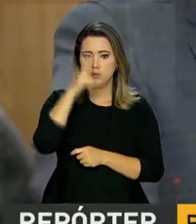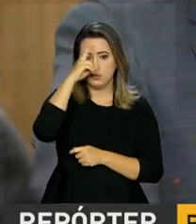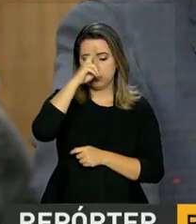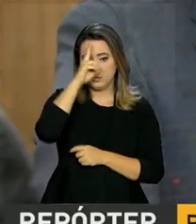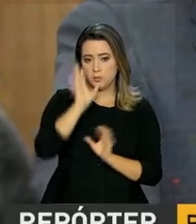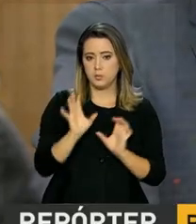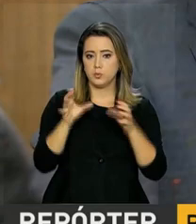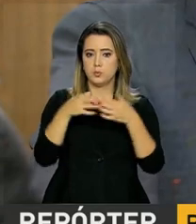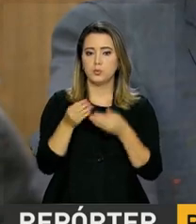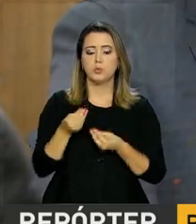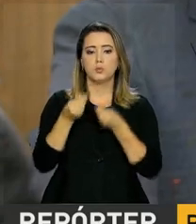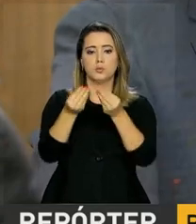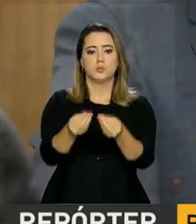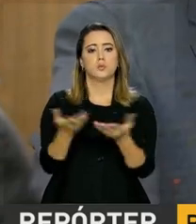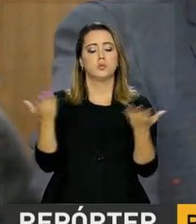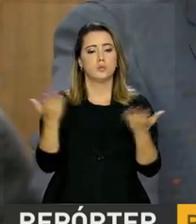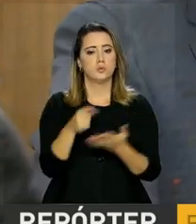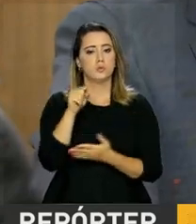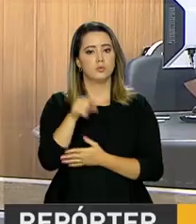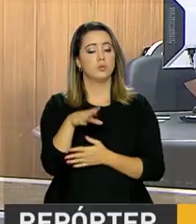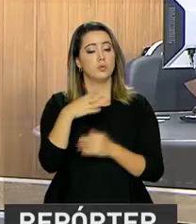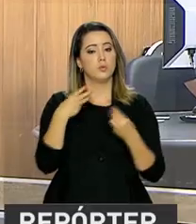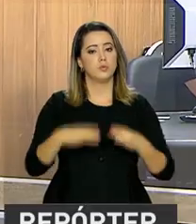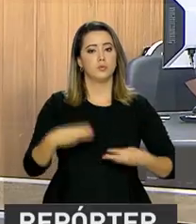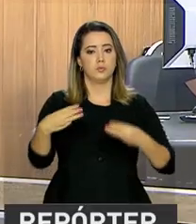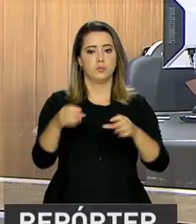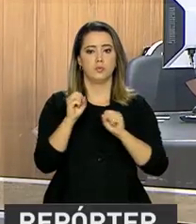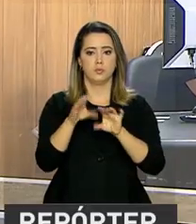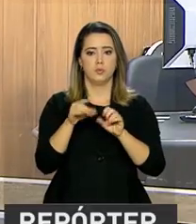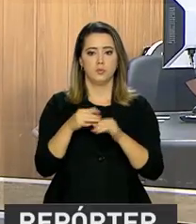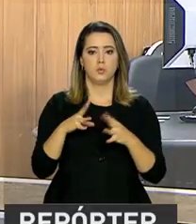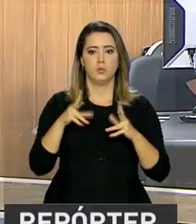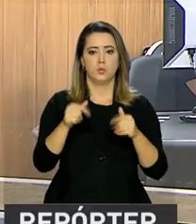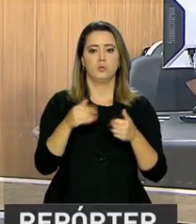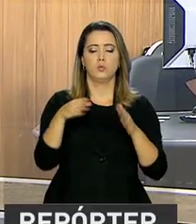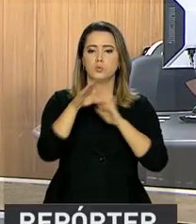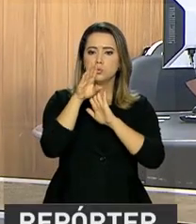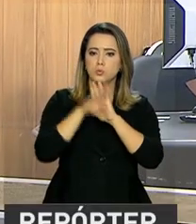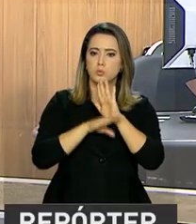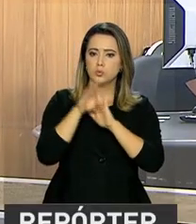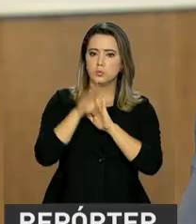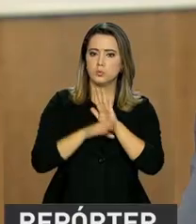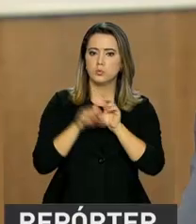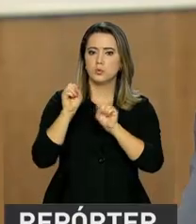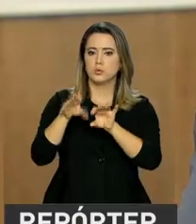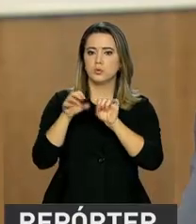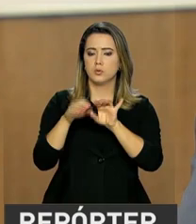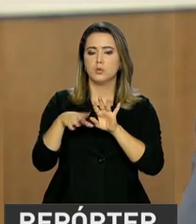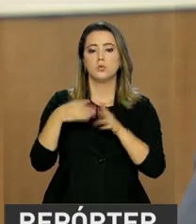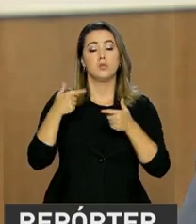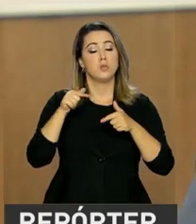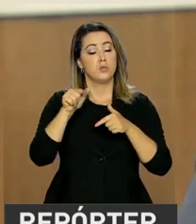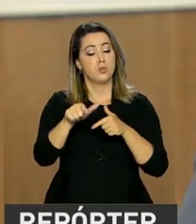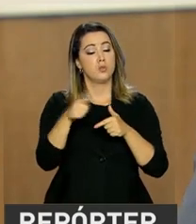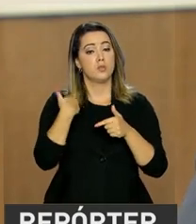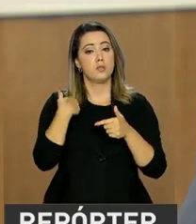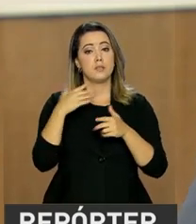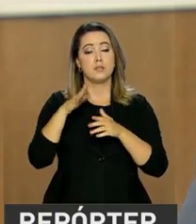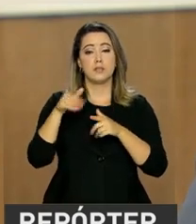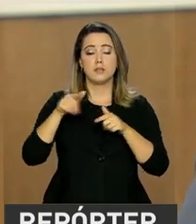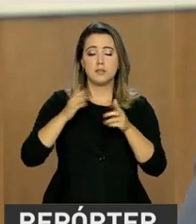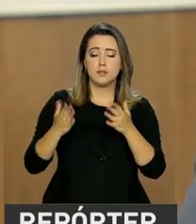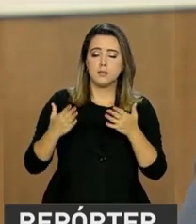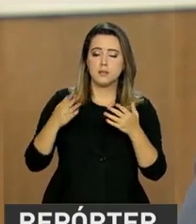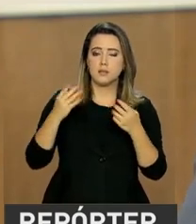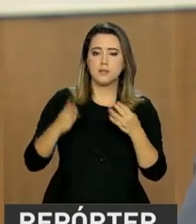que o órgão entregou recentemente ao mec o material completo de educação para o trânsito há livros destinados a todos